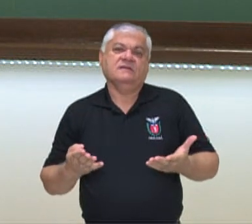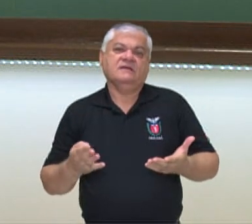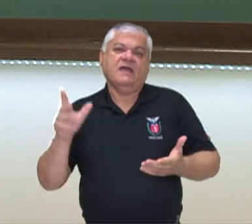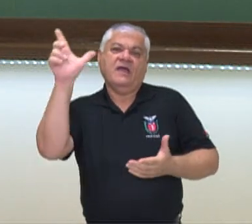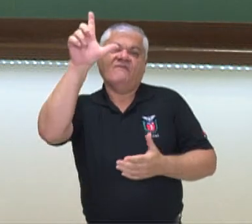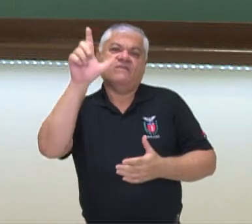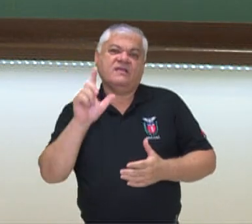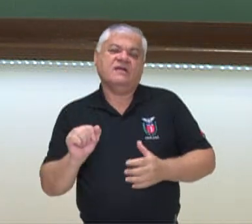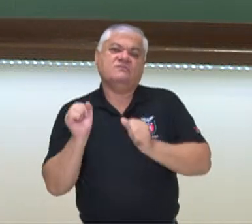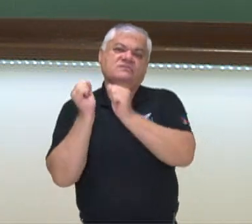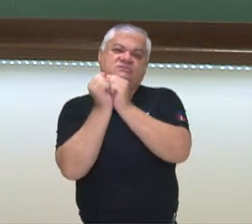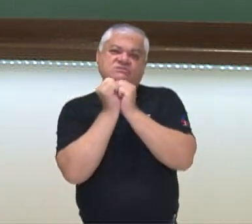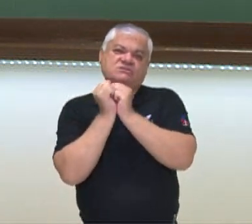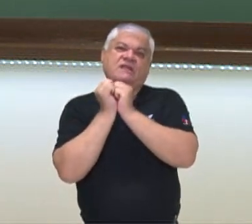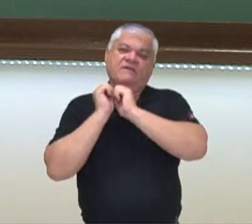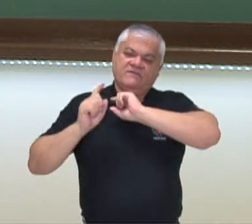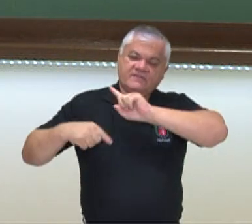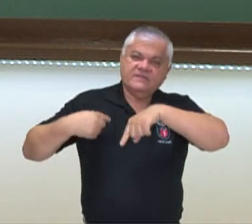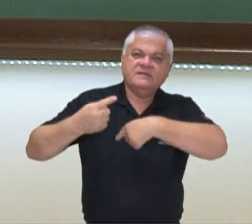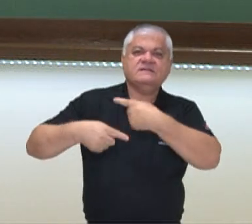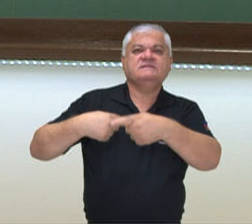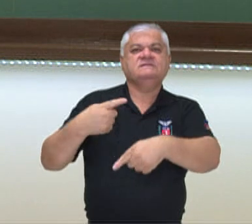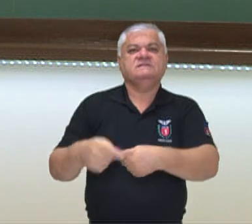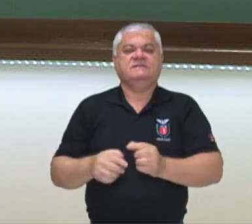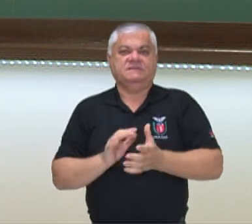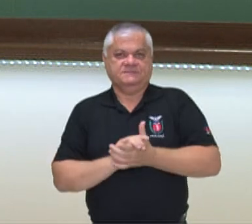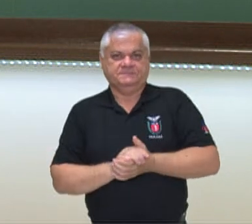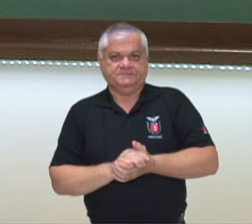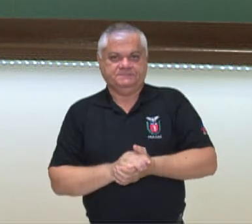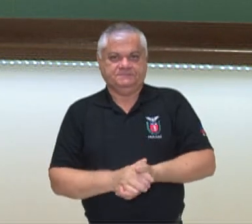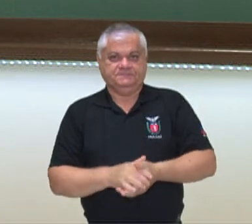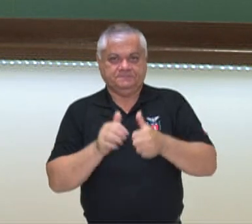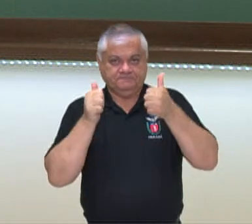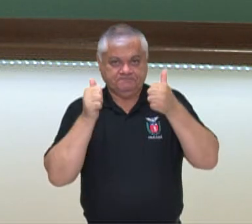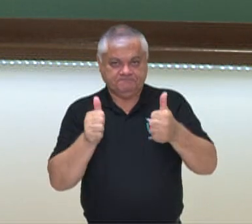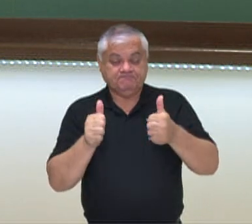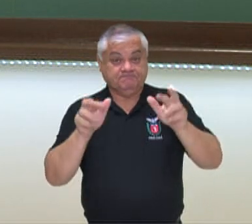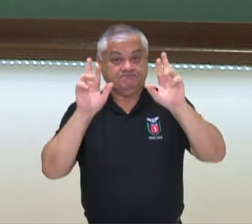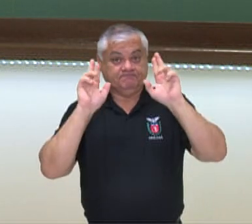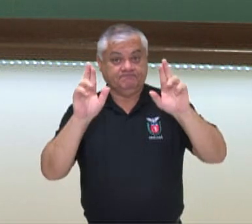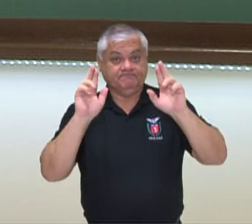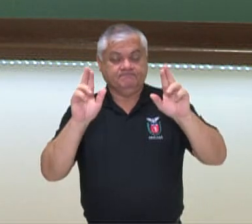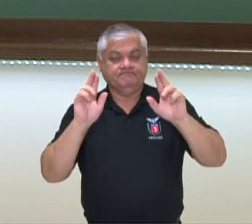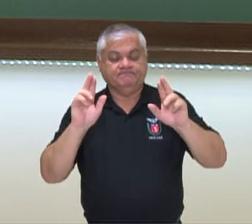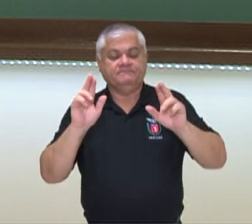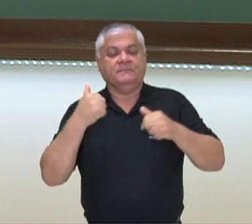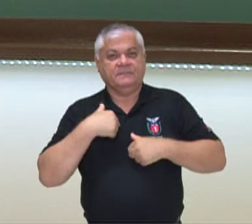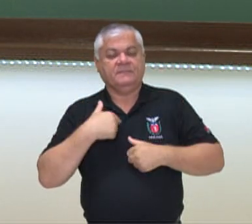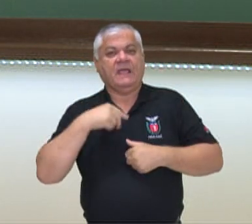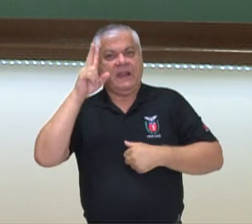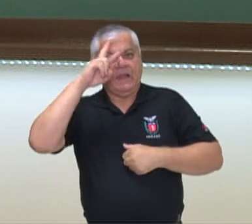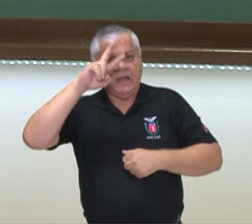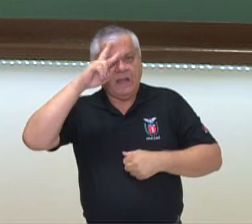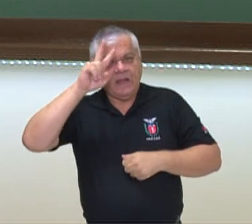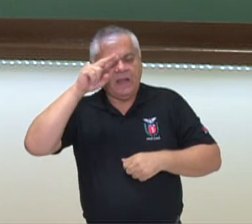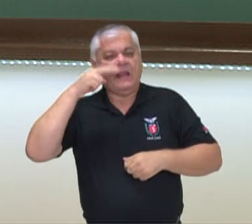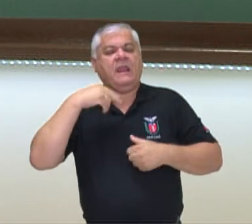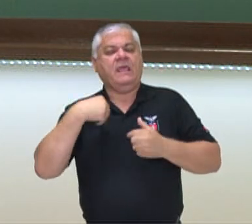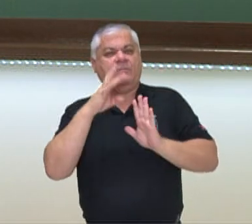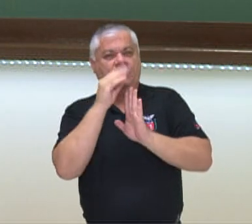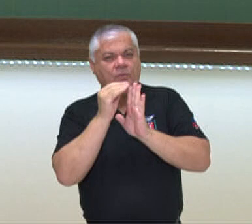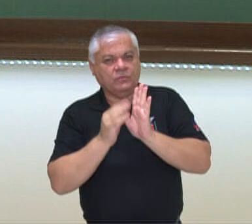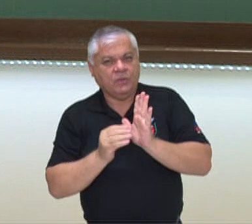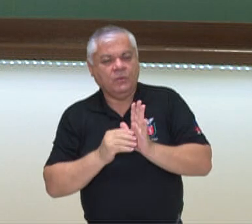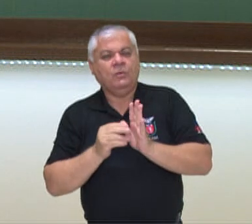pelos africanos escravizados e os seus descendentes. Pessoal, espero que vocês tenham aí recordado